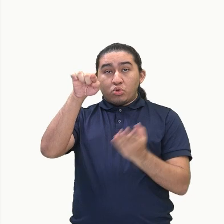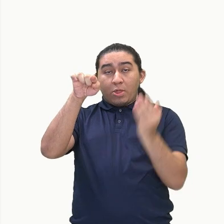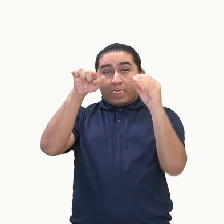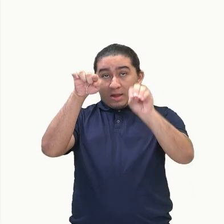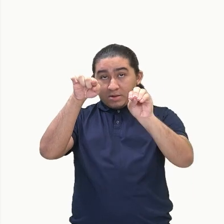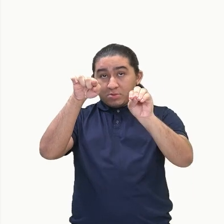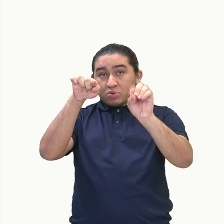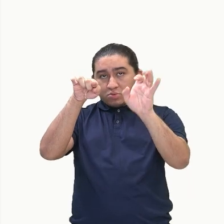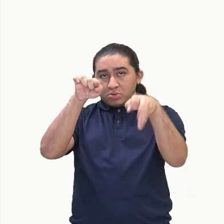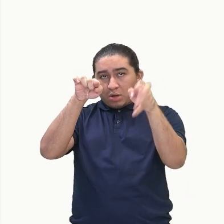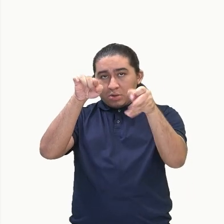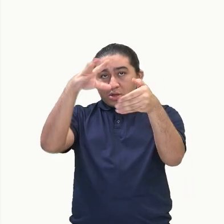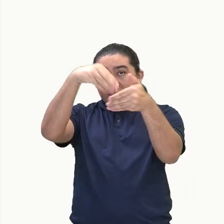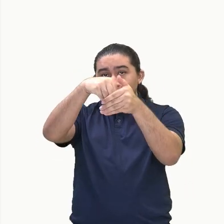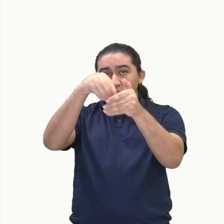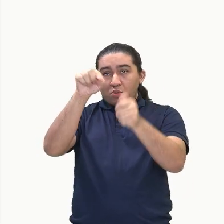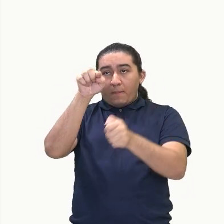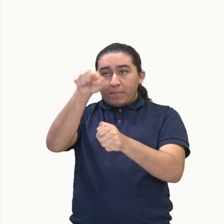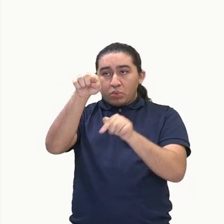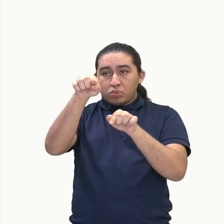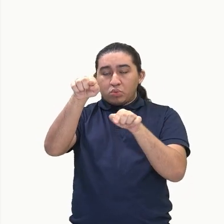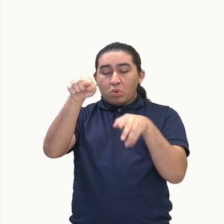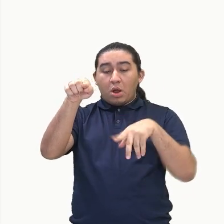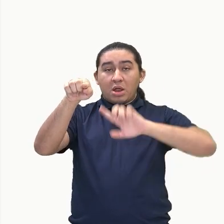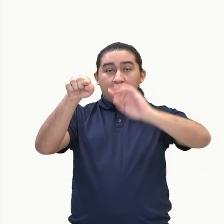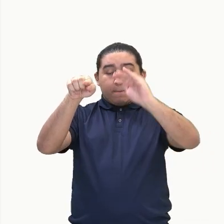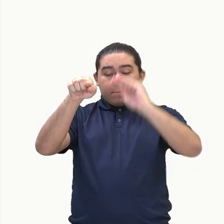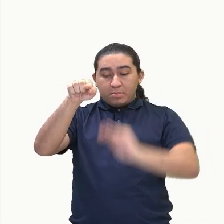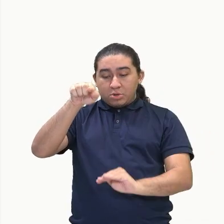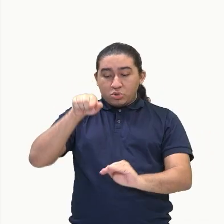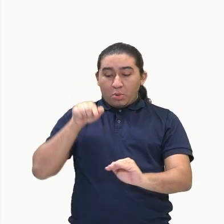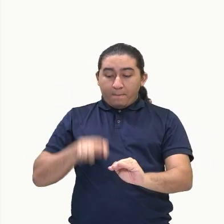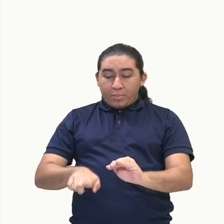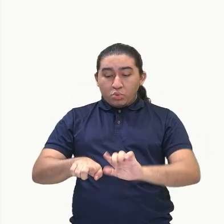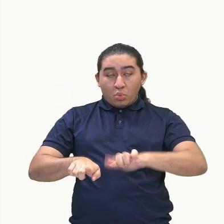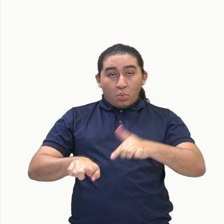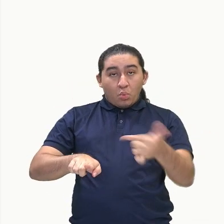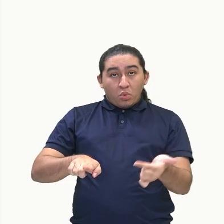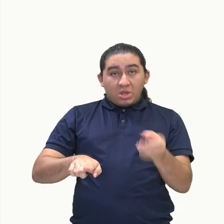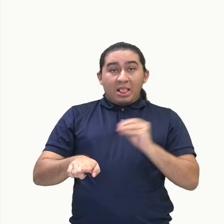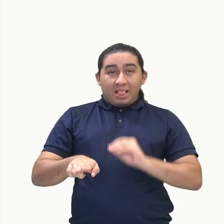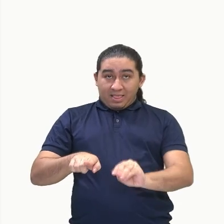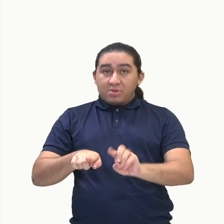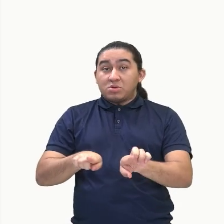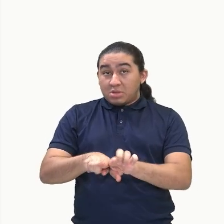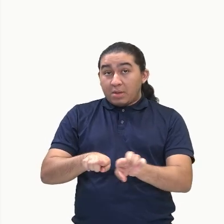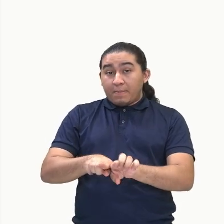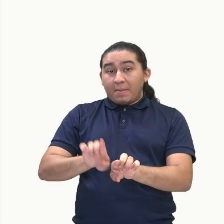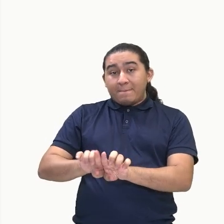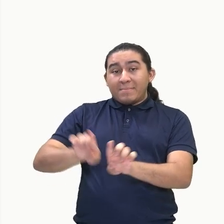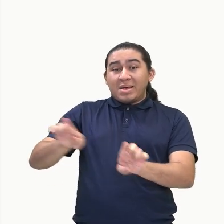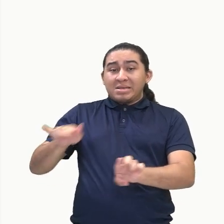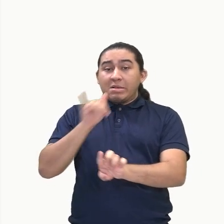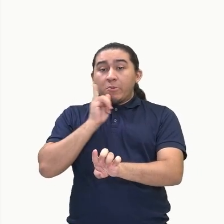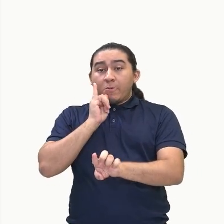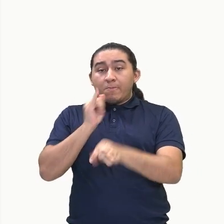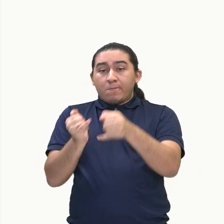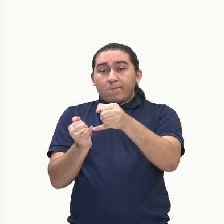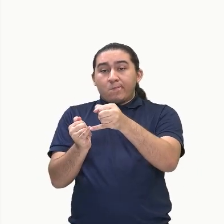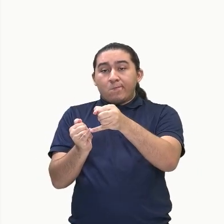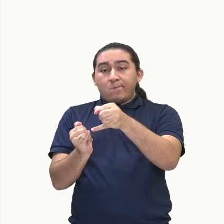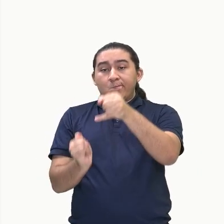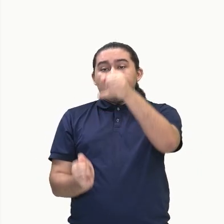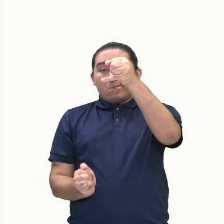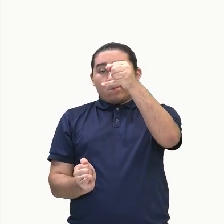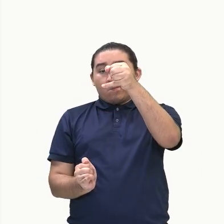polígono. Beleza? Porém, não são todos os pontos da reta. Por exemplo, eu tenho esse pedaço aqui da